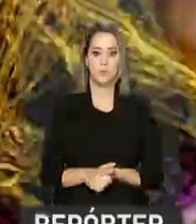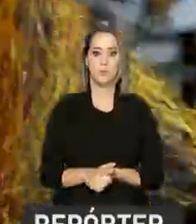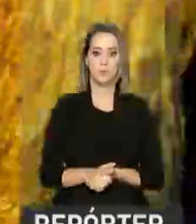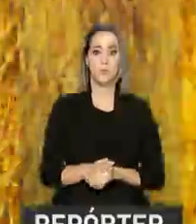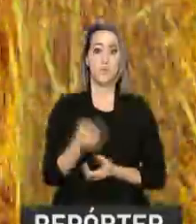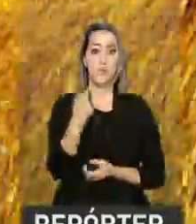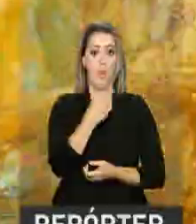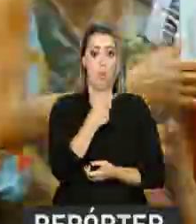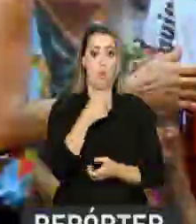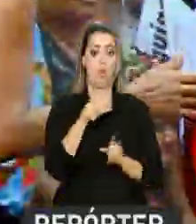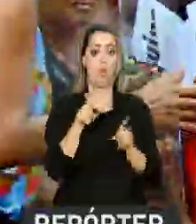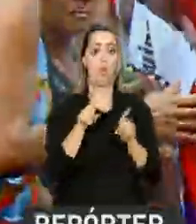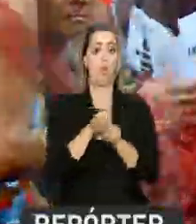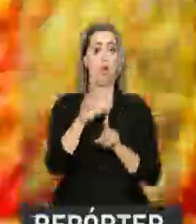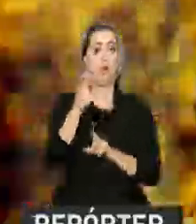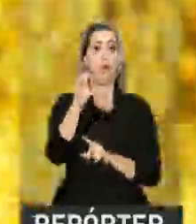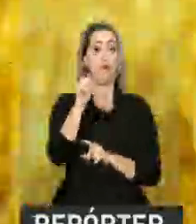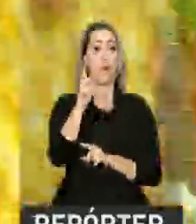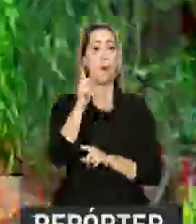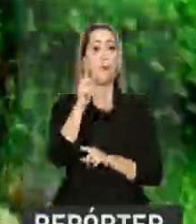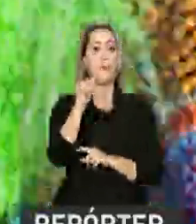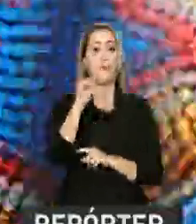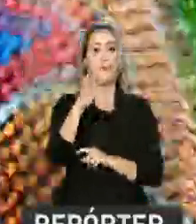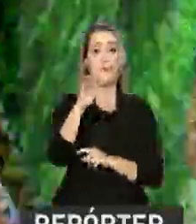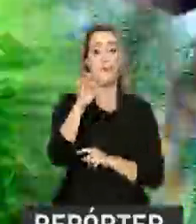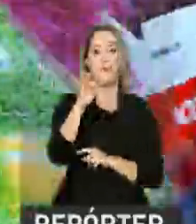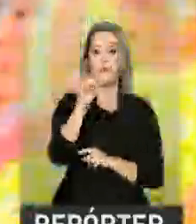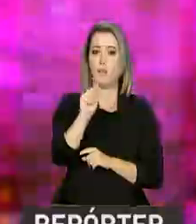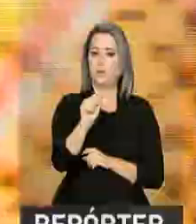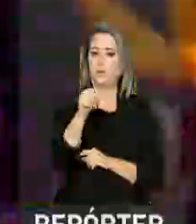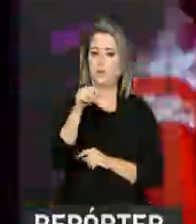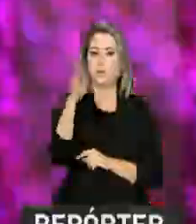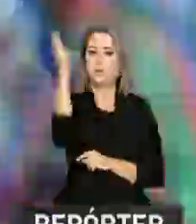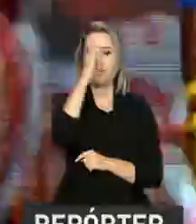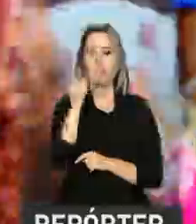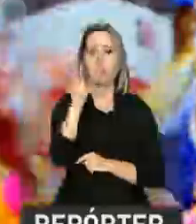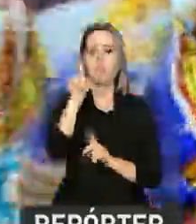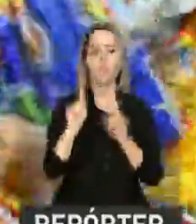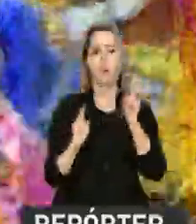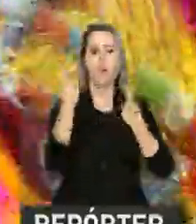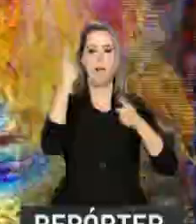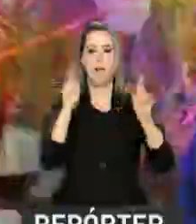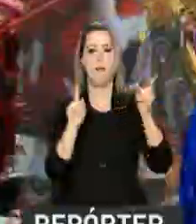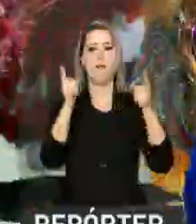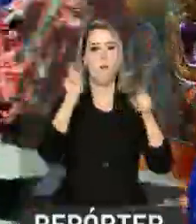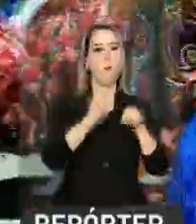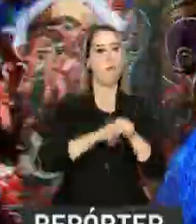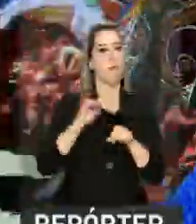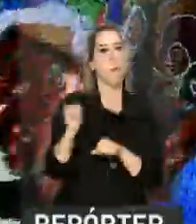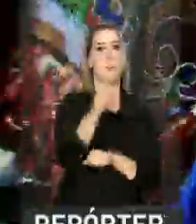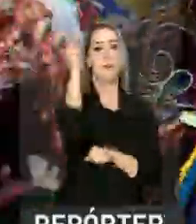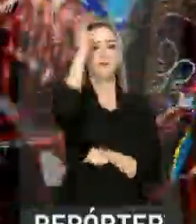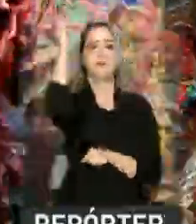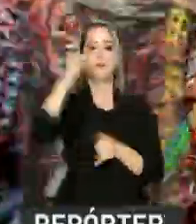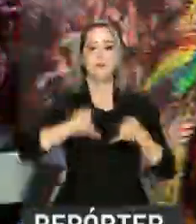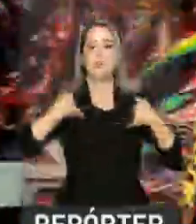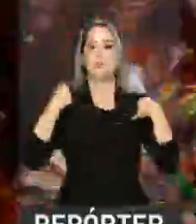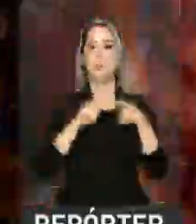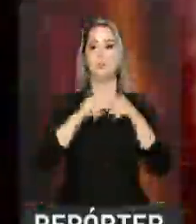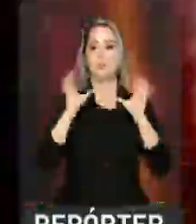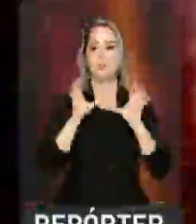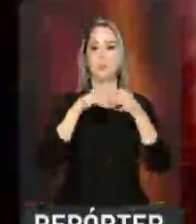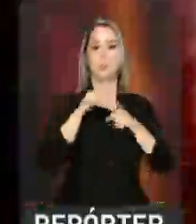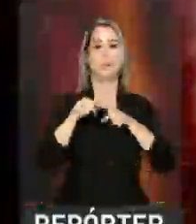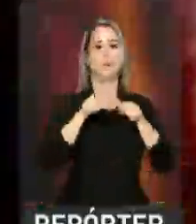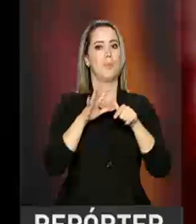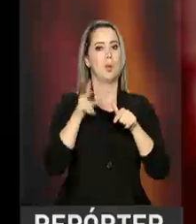Maracatu cambinda brasileira é um dos mais tradicionais. O carnaval é o auge da festa, mas o grupo trabalha o ano todo.